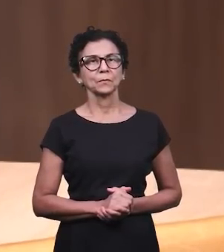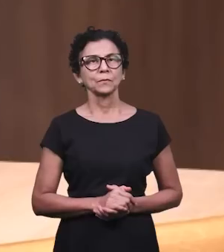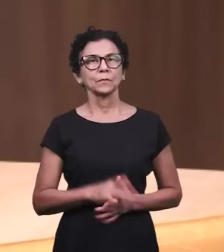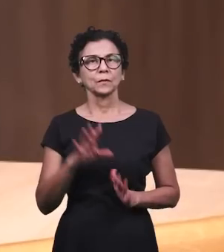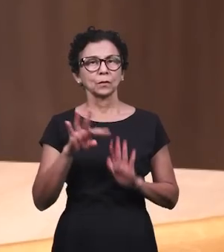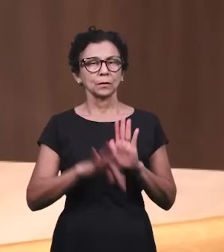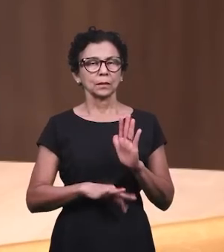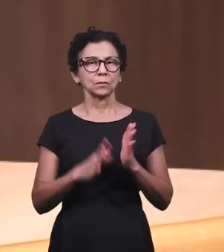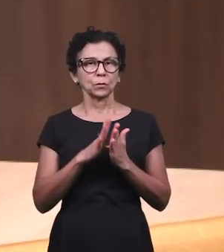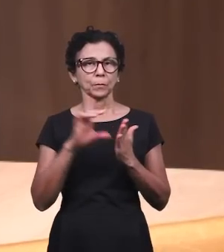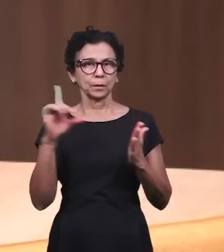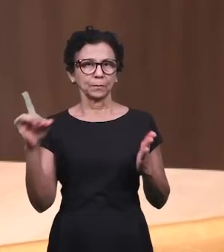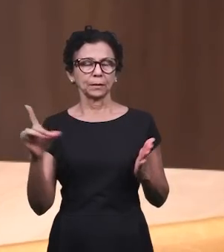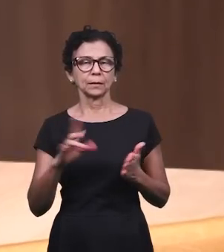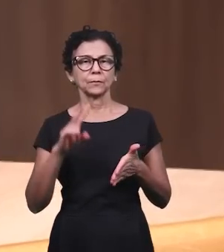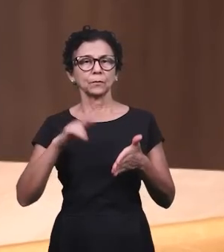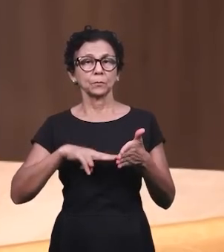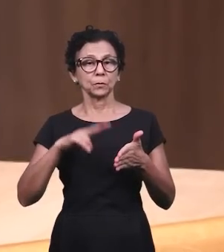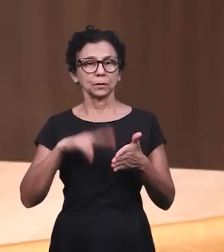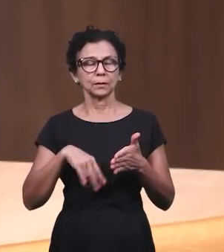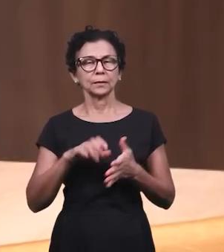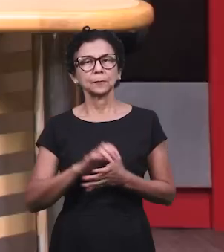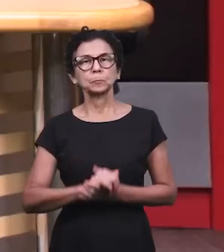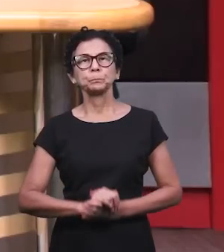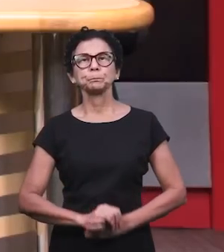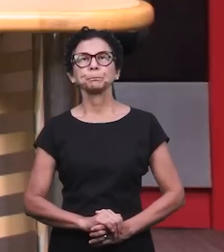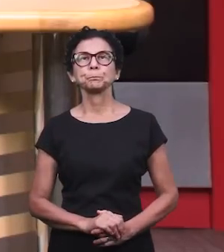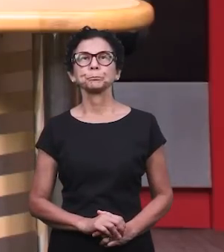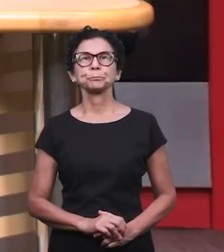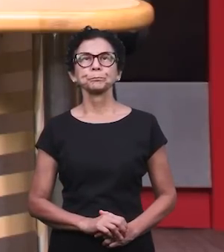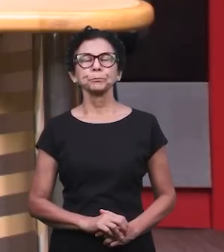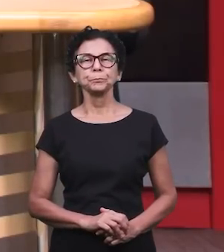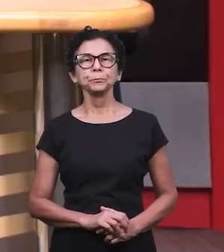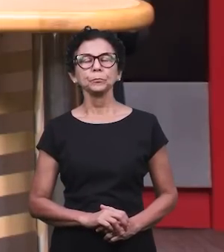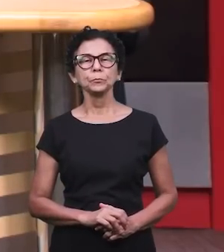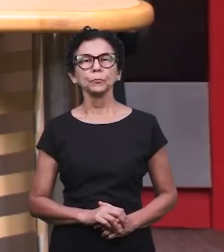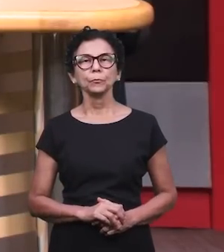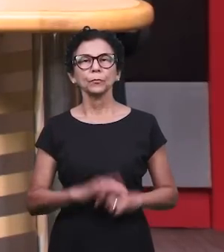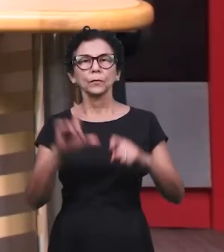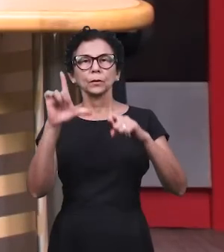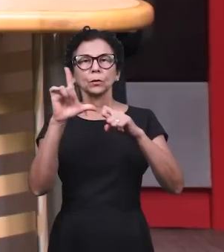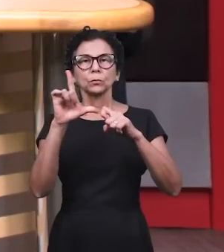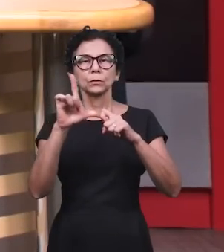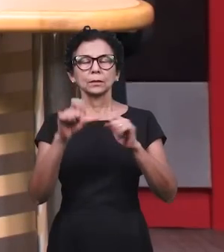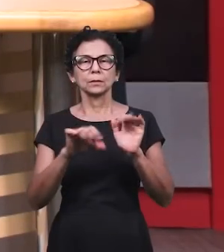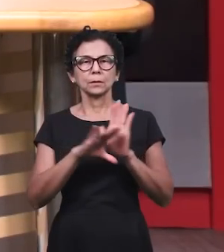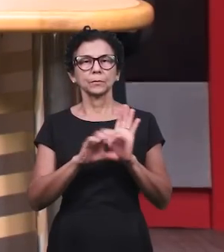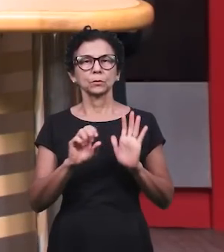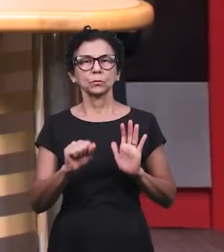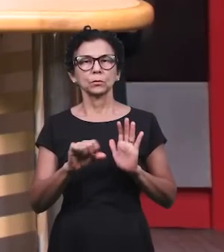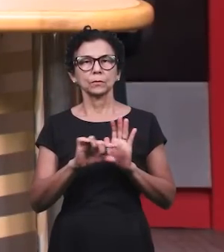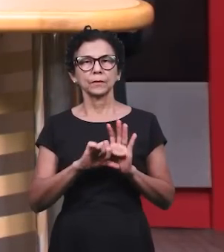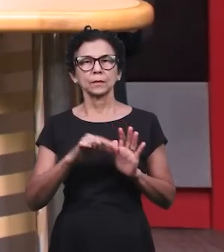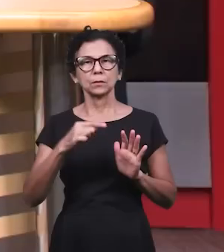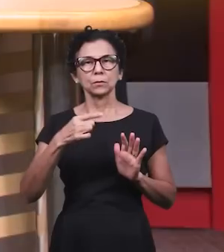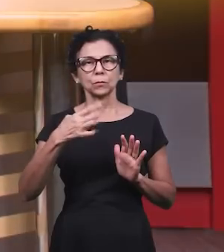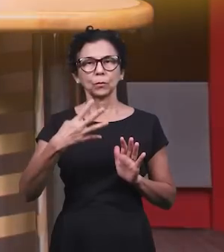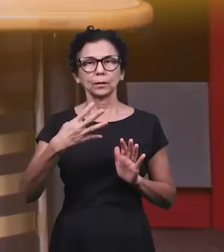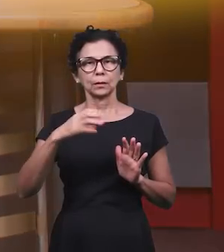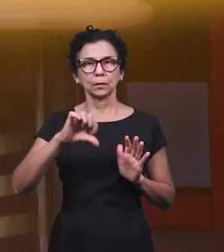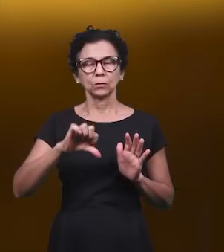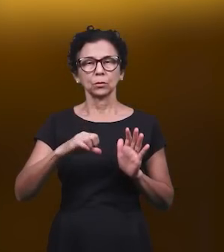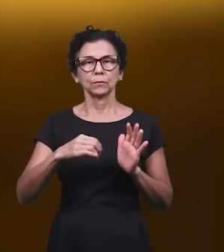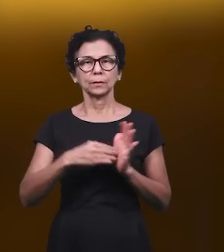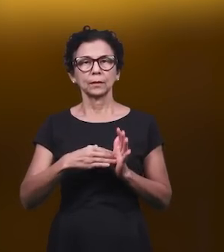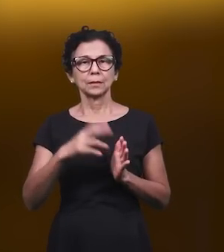programa. Bem, irmãos, nós vamos ler a palavra do Senhor no Evangelho de Lucas, no capítulo 8, no verso 49 e 50,